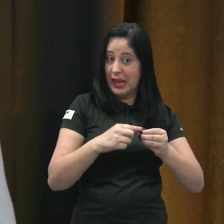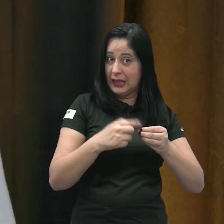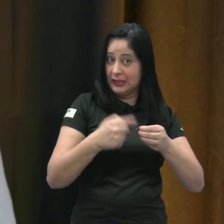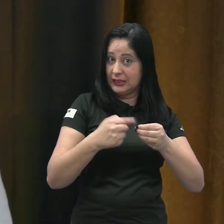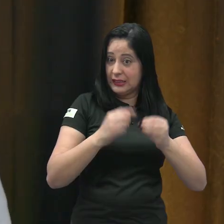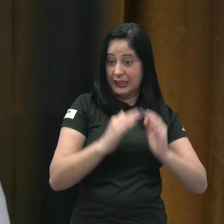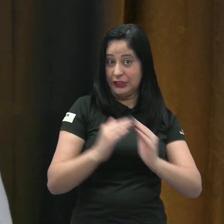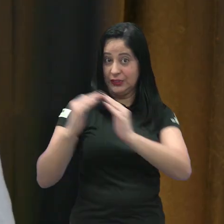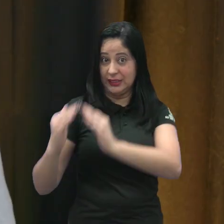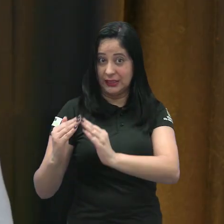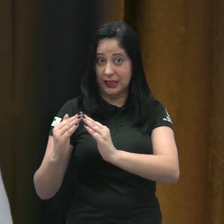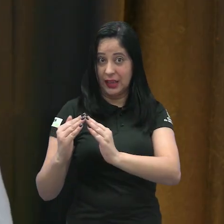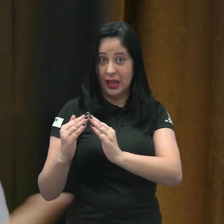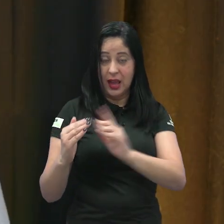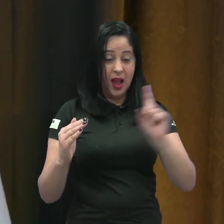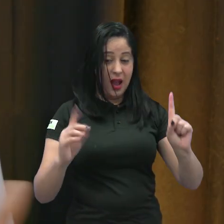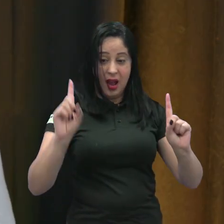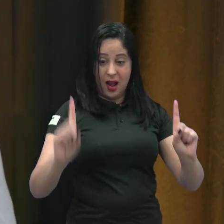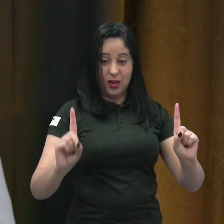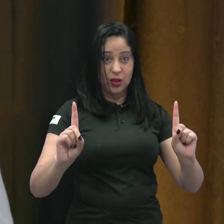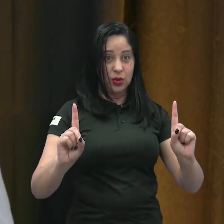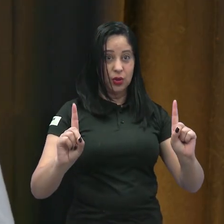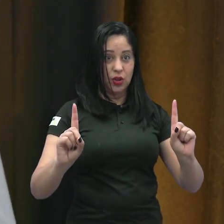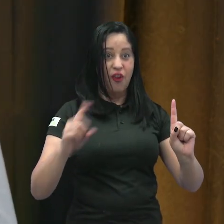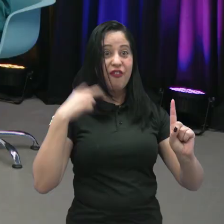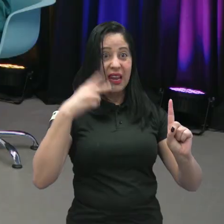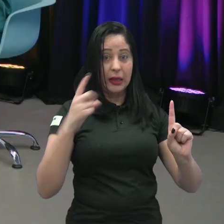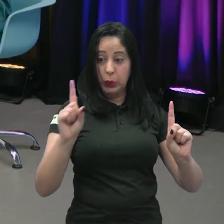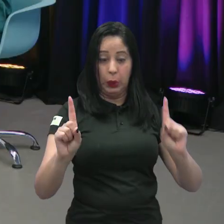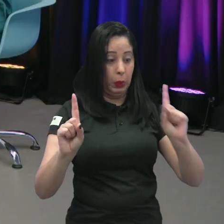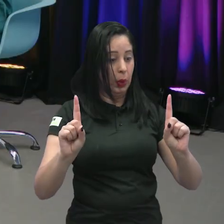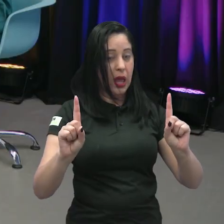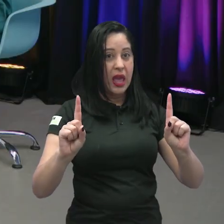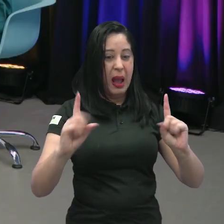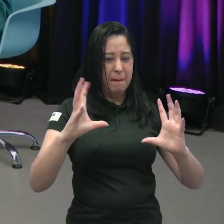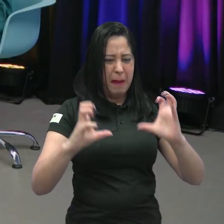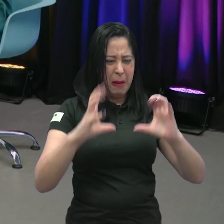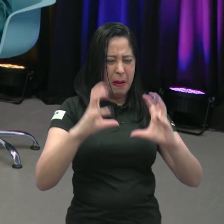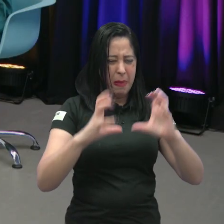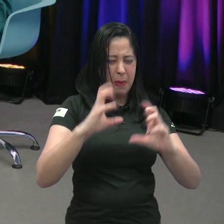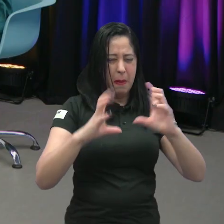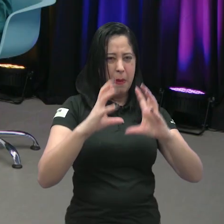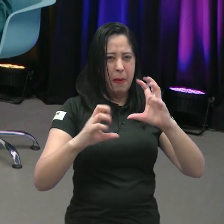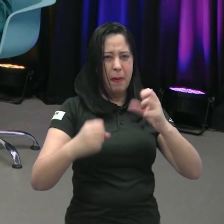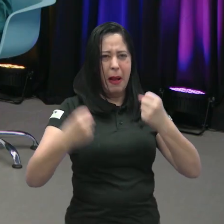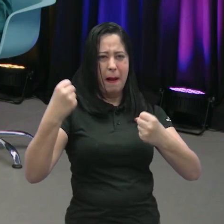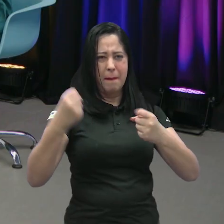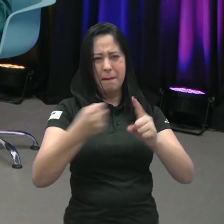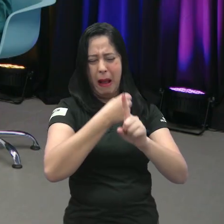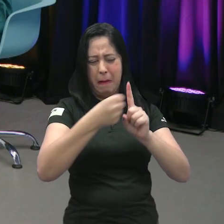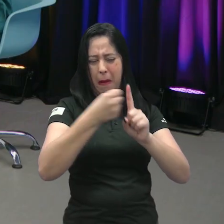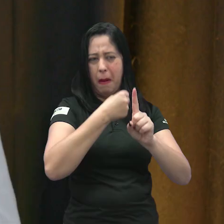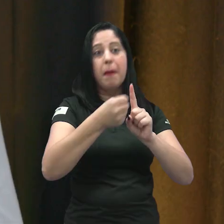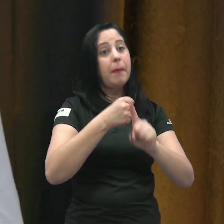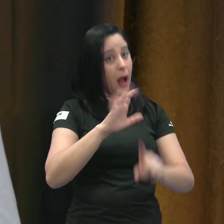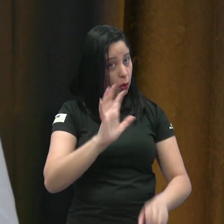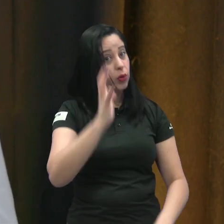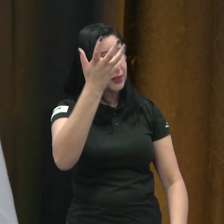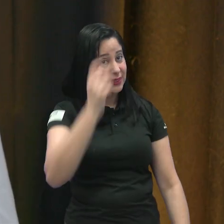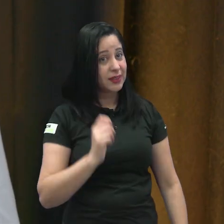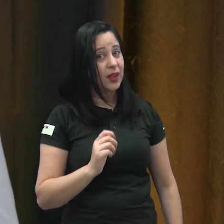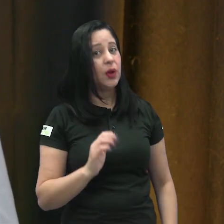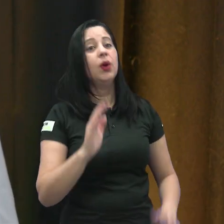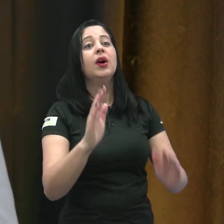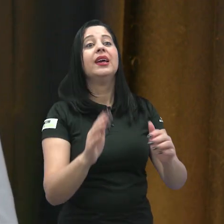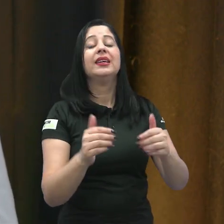vereadores chegou à via de fato, né? Sim. Essa semana passada. Então, é o calor das discussões que você tem que